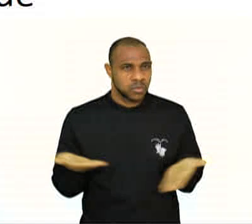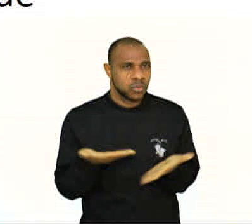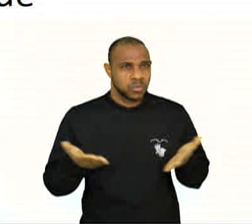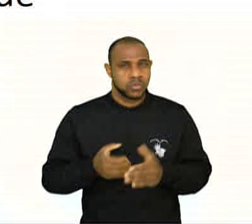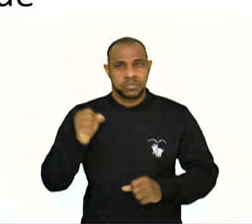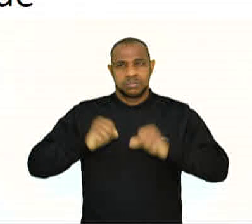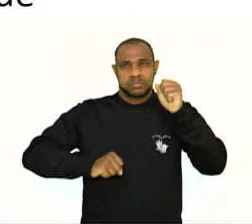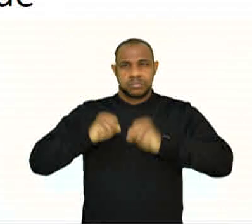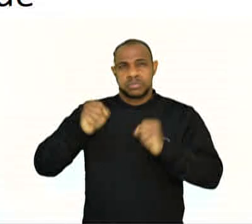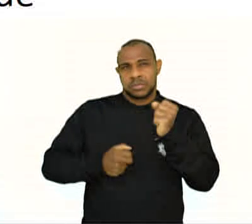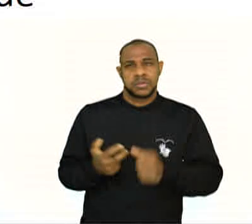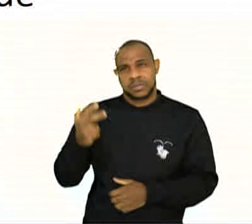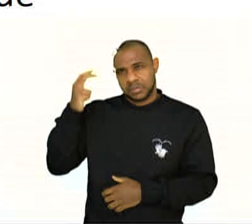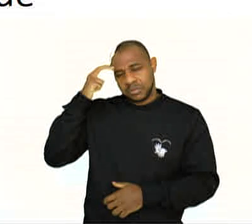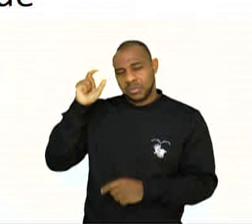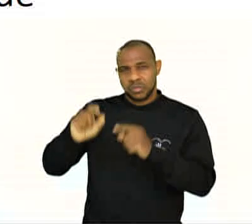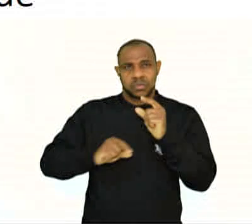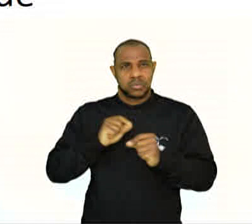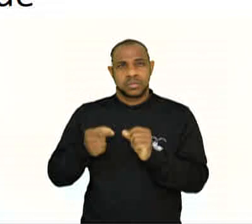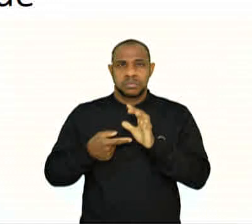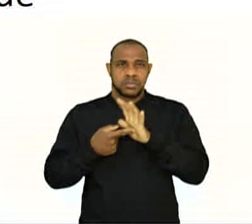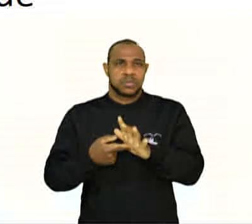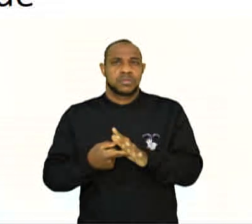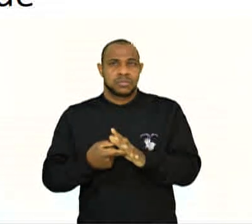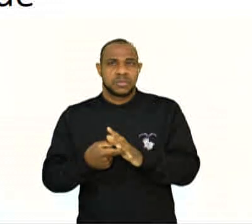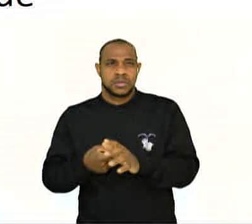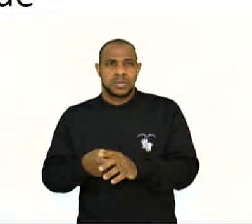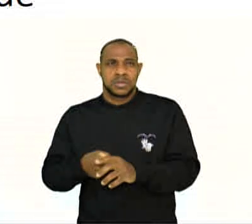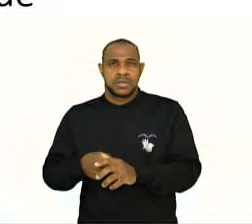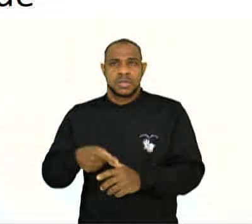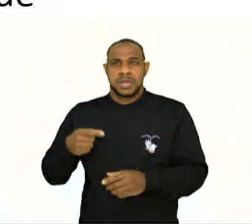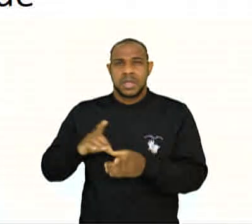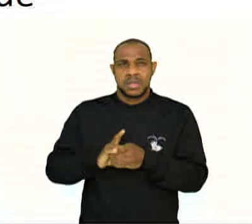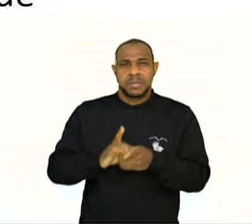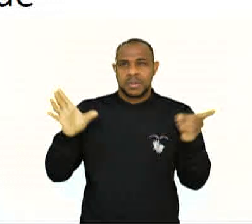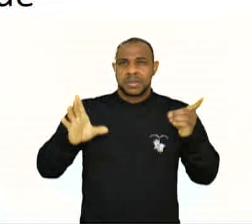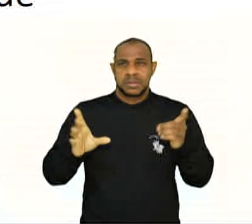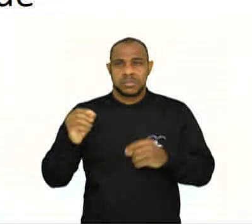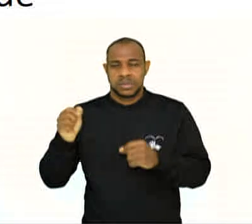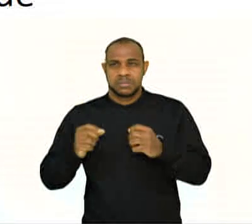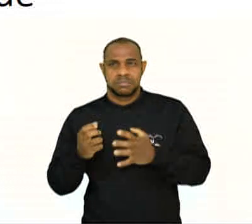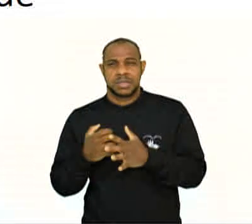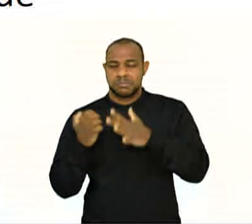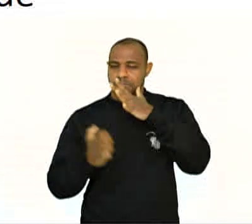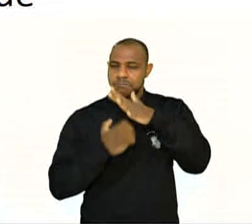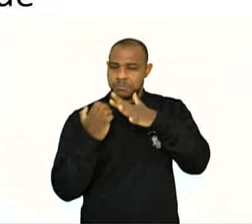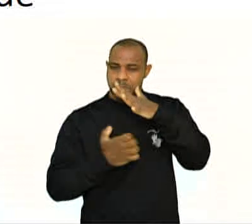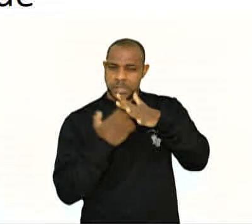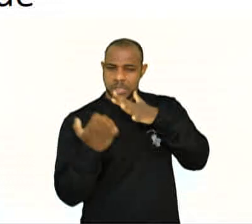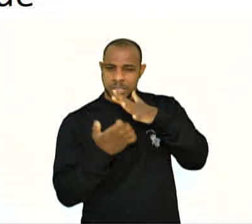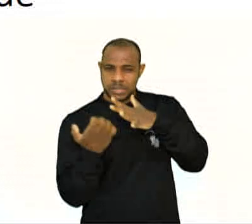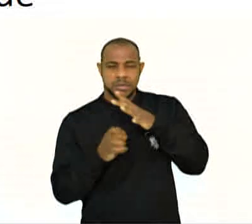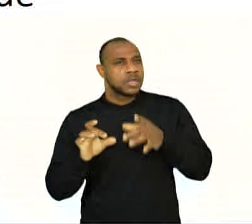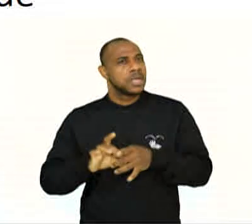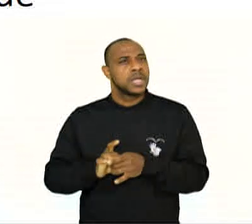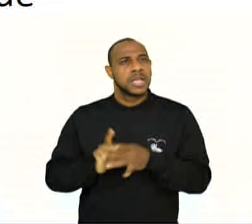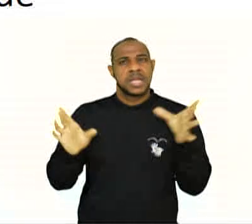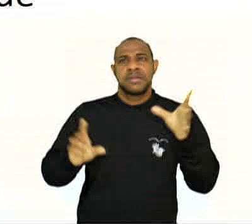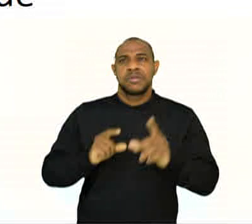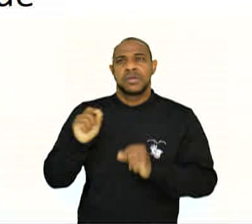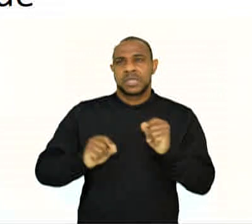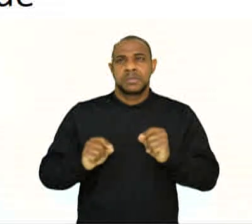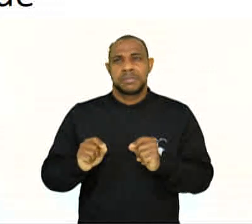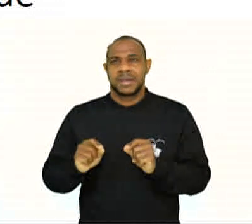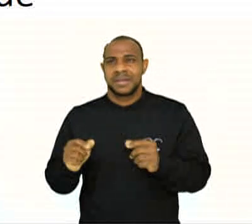indústria cultural assumiu a herança civilizatória da democracia de pioneiros e empresários. Todos são livres para dançar e para se divertir,